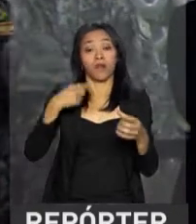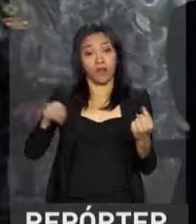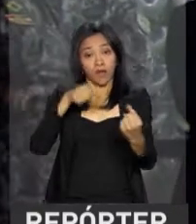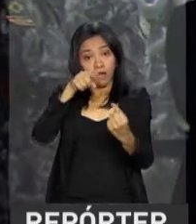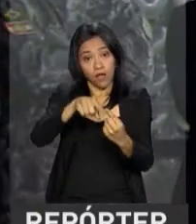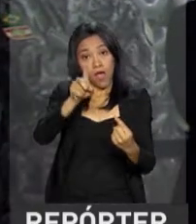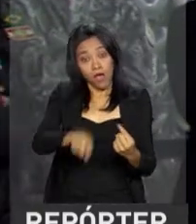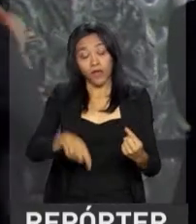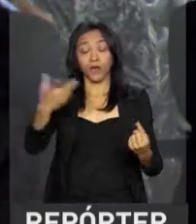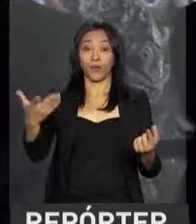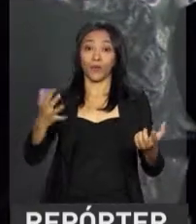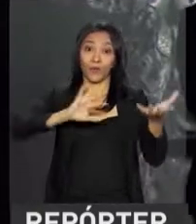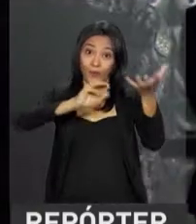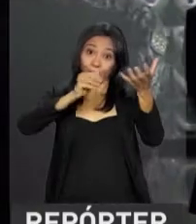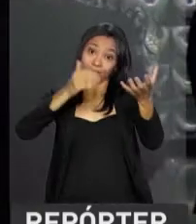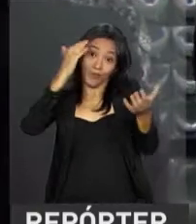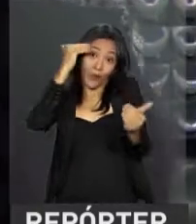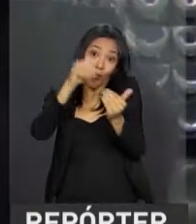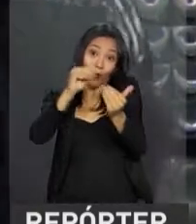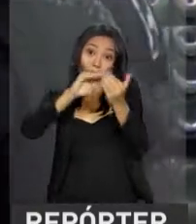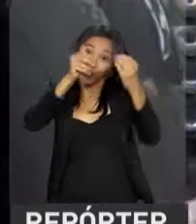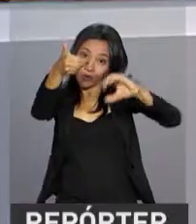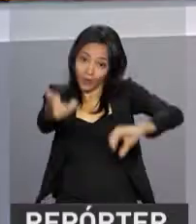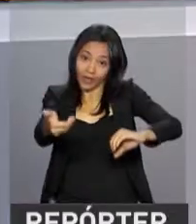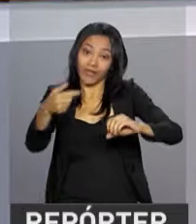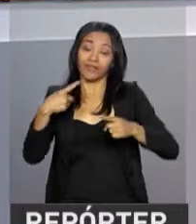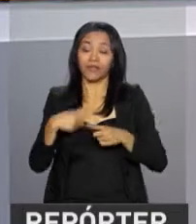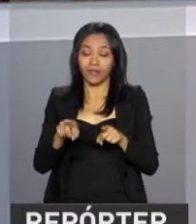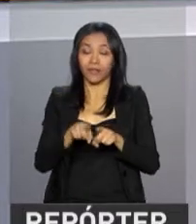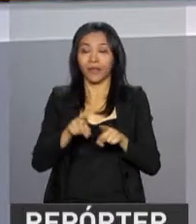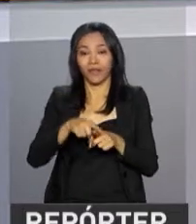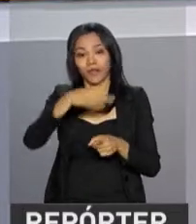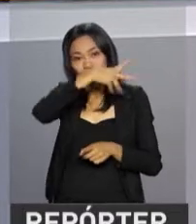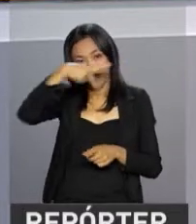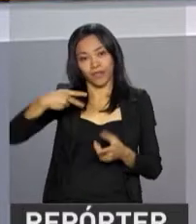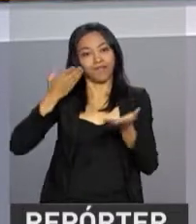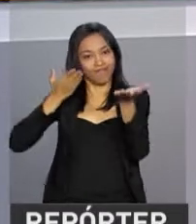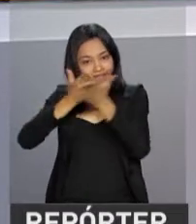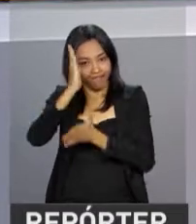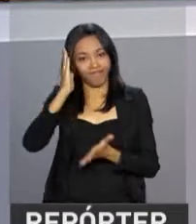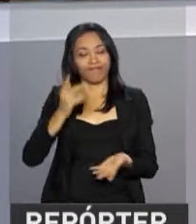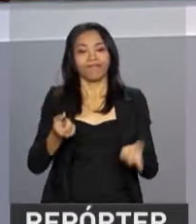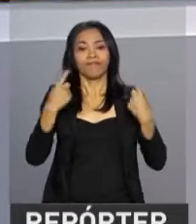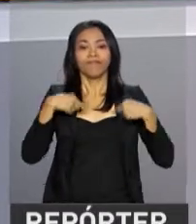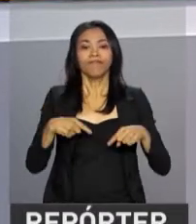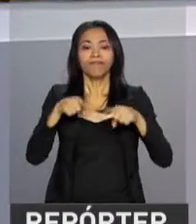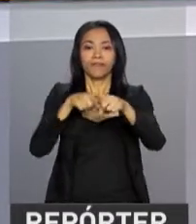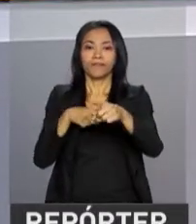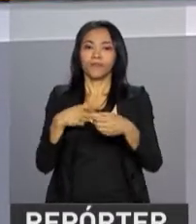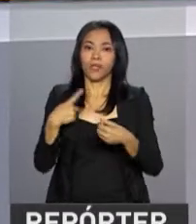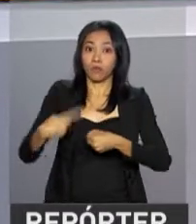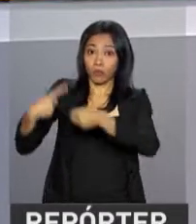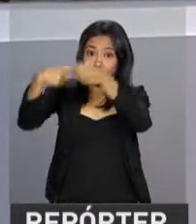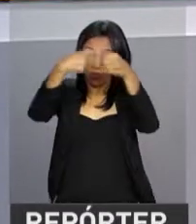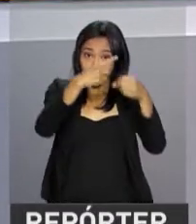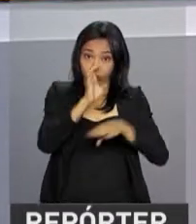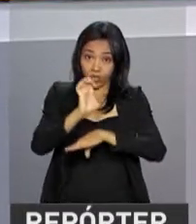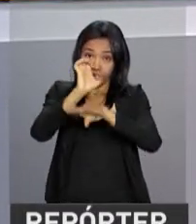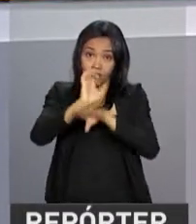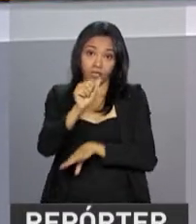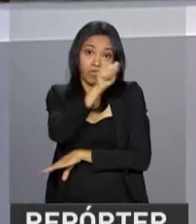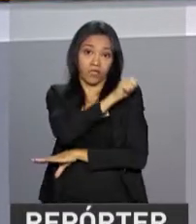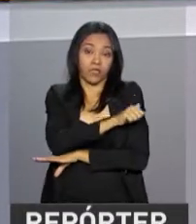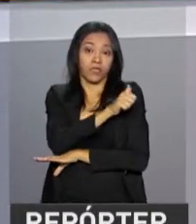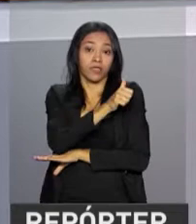espero que o congresso nacional concorda o presidente aprova municípios do estado de são paulo vão começar agora em dezembro o